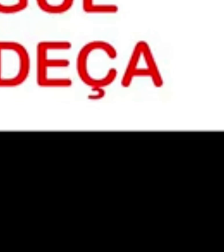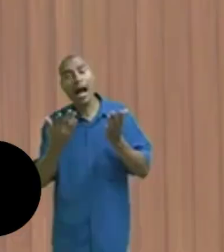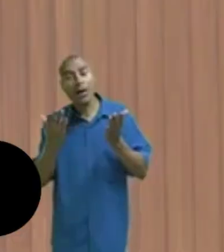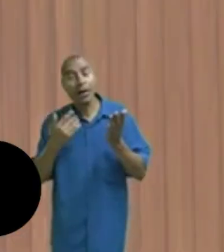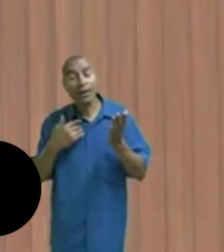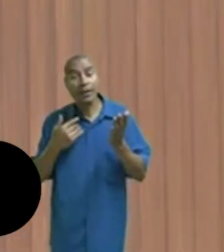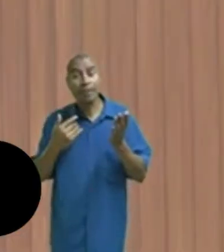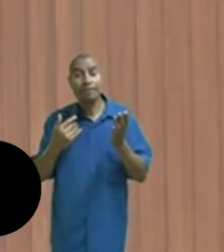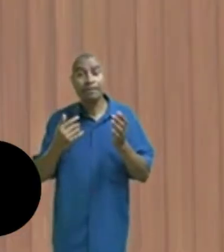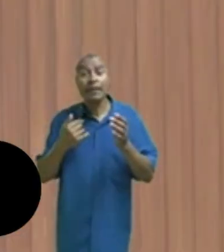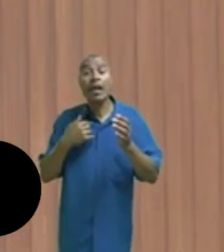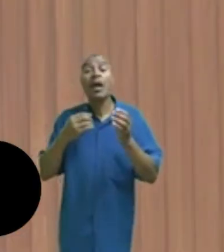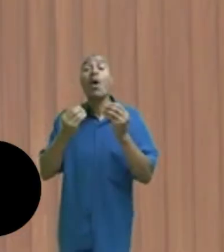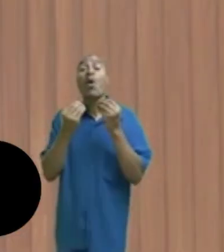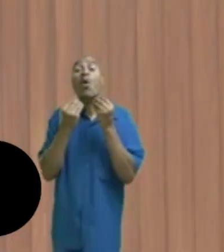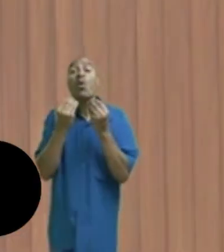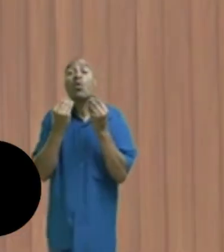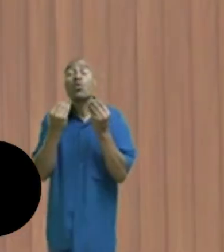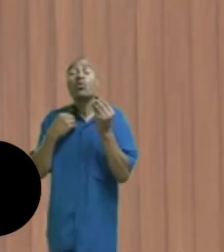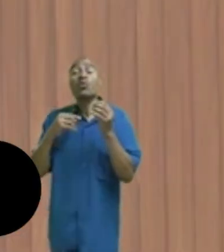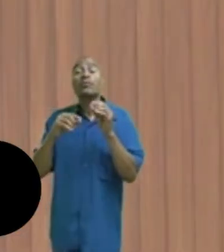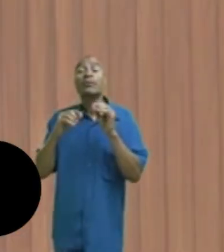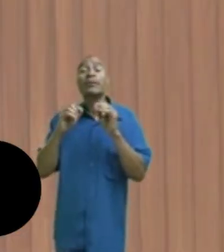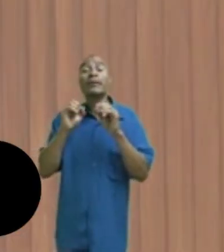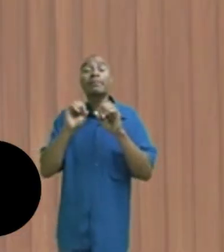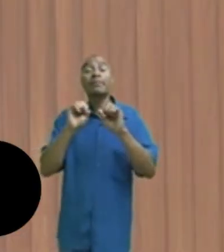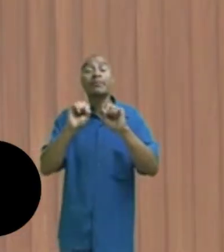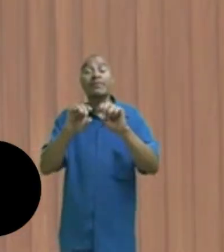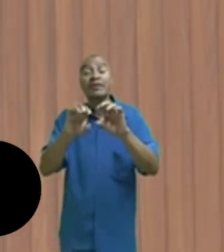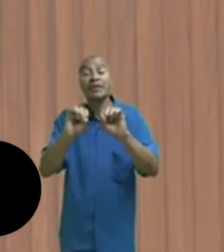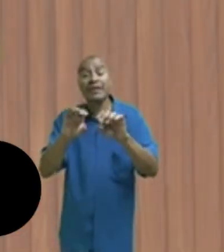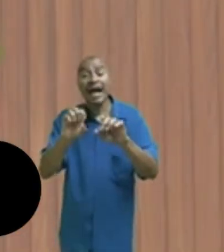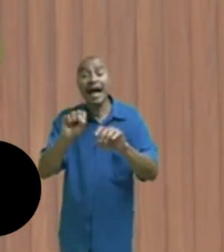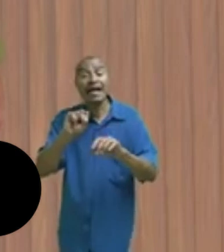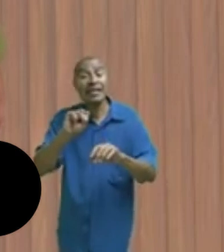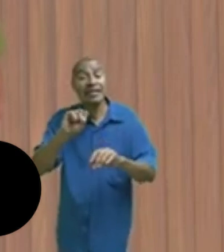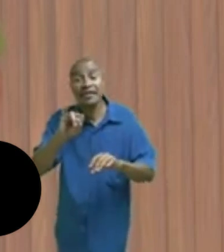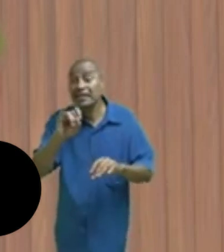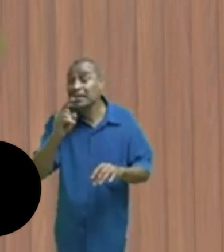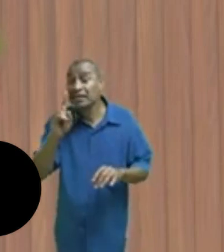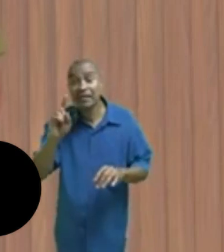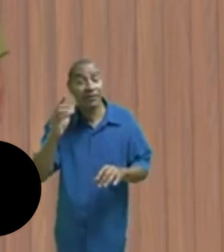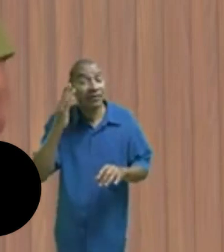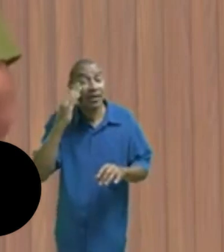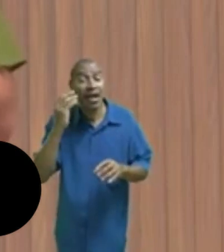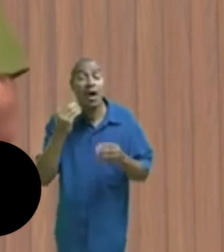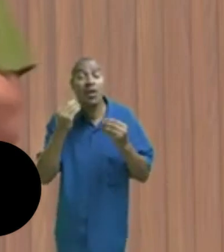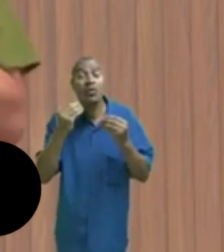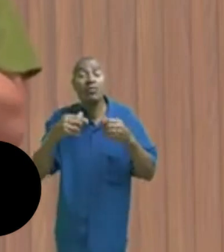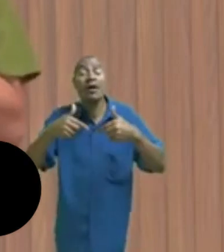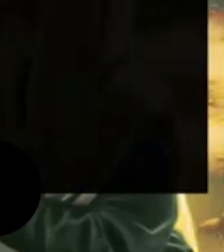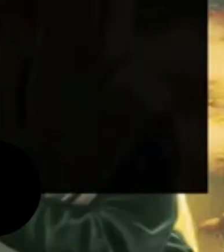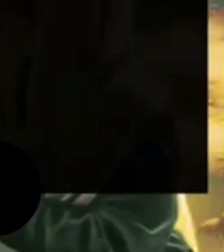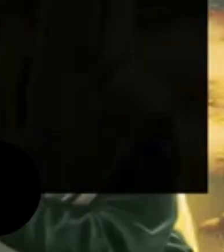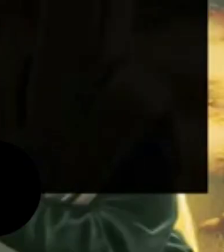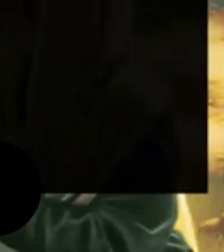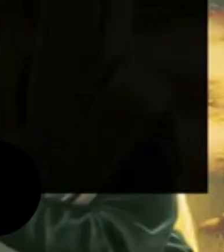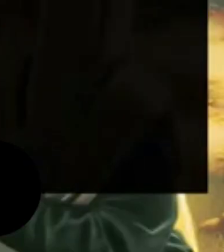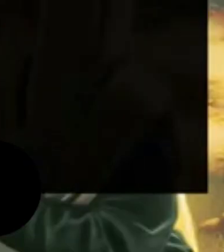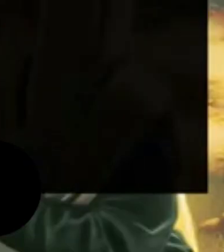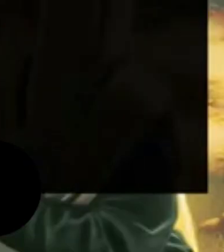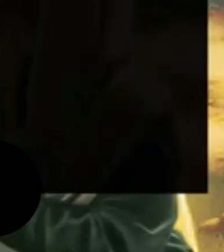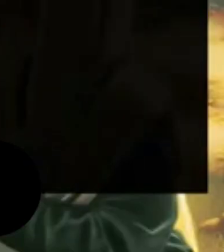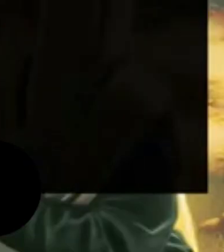como posso ensinar se eu não sei como fazer? Como eu posso falar de oração, de pregação,